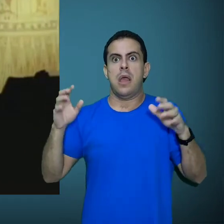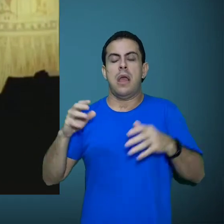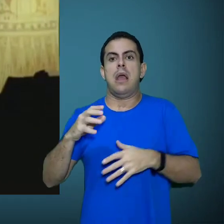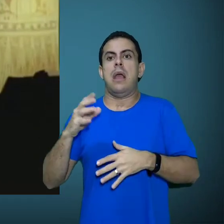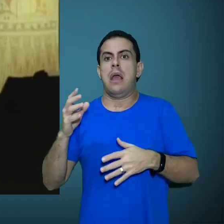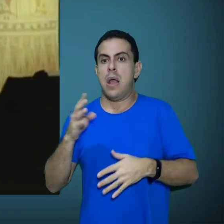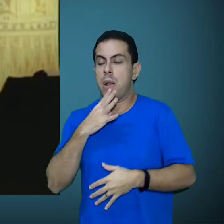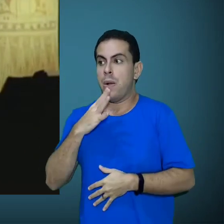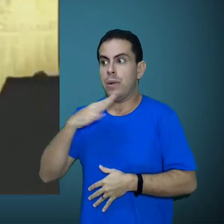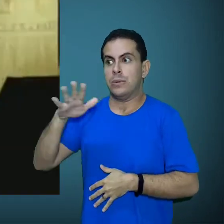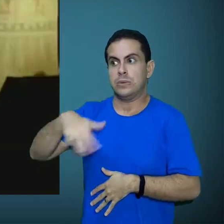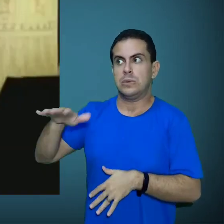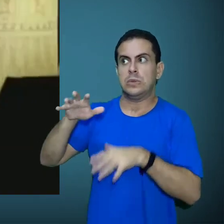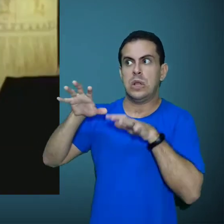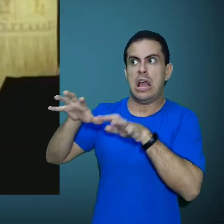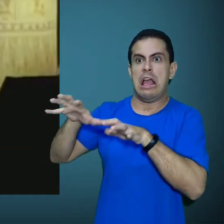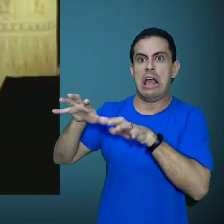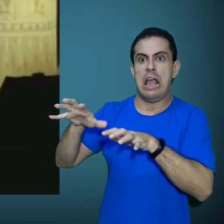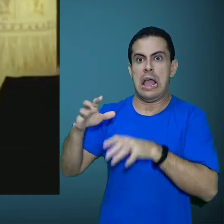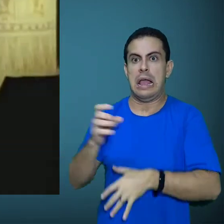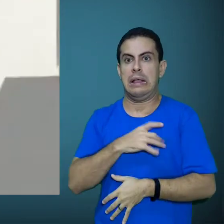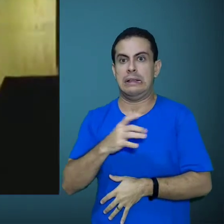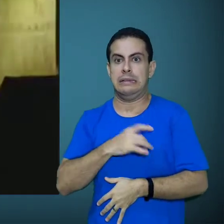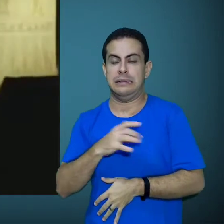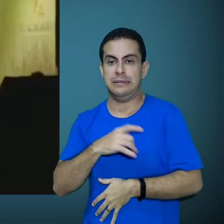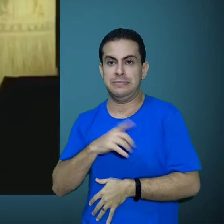sobre a maldição de Tutankhamon.